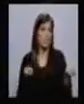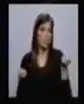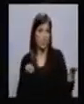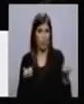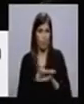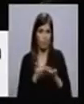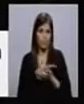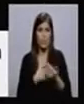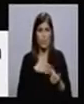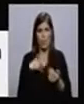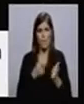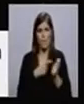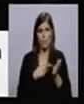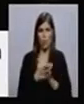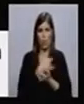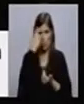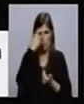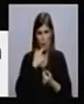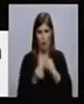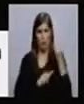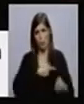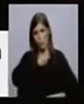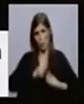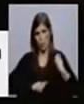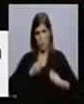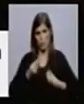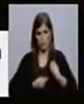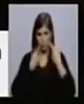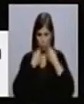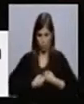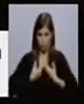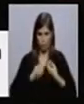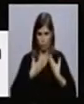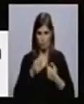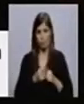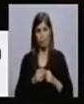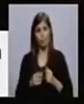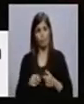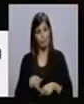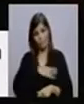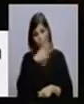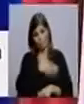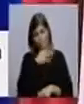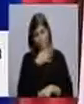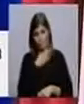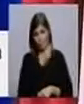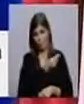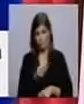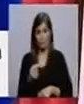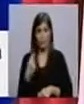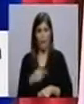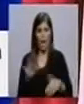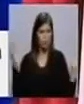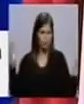falta de recursos humanos foram também algumas das preocupações manifestadas durante a cerimónia. Existe uma desvalorização